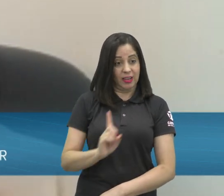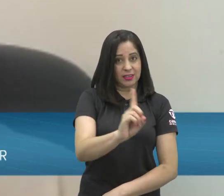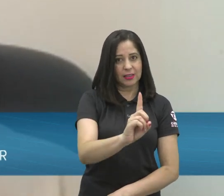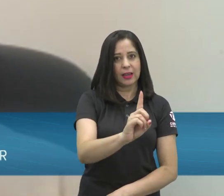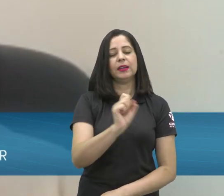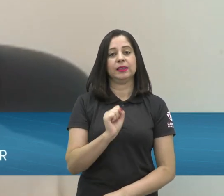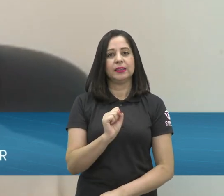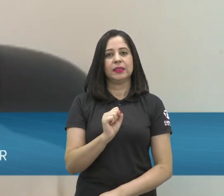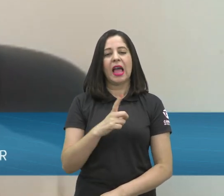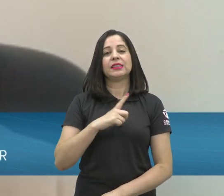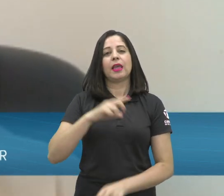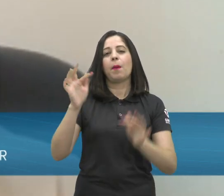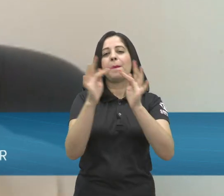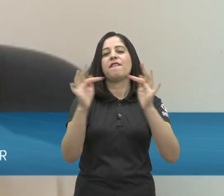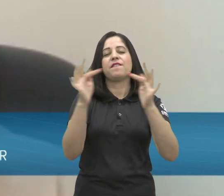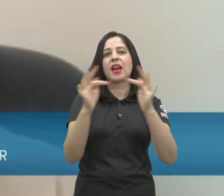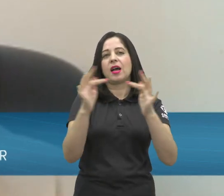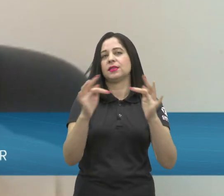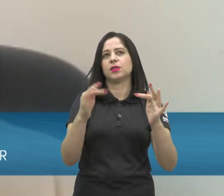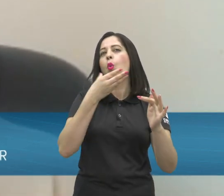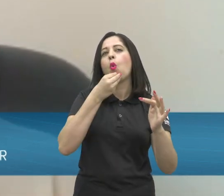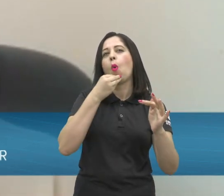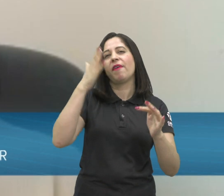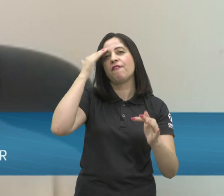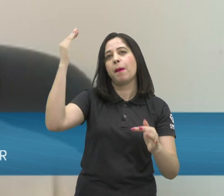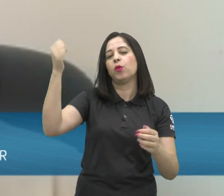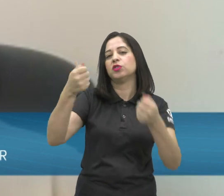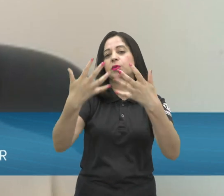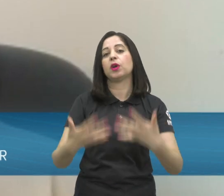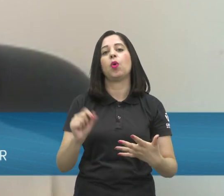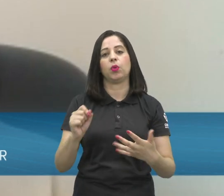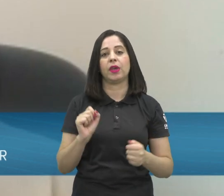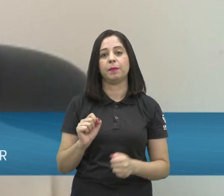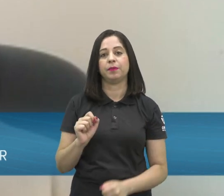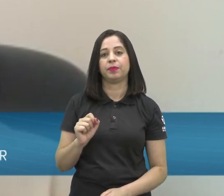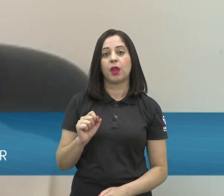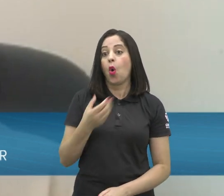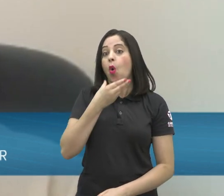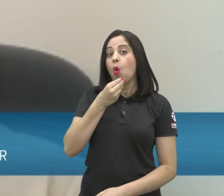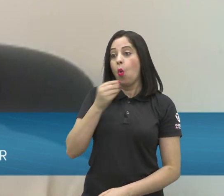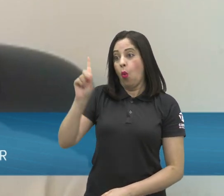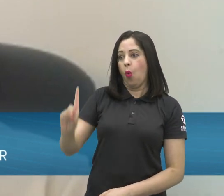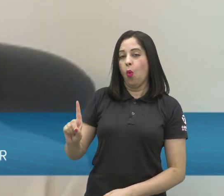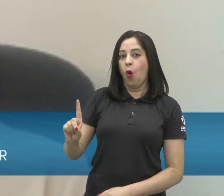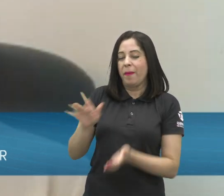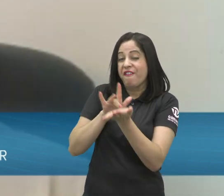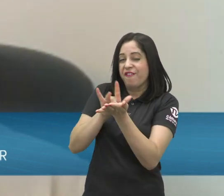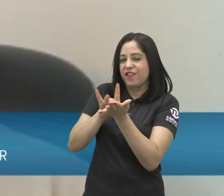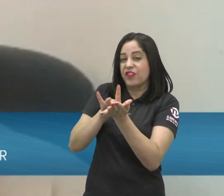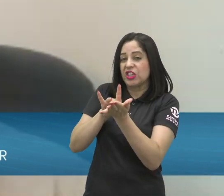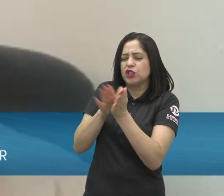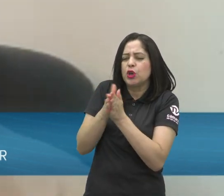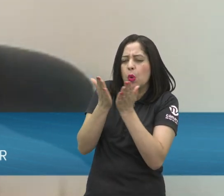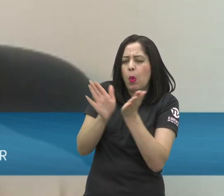eu preciso lembrar o nome do escritor, mas ele fez uma experiência de ficar alguns meses como morador